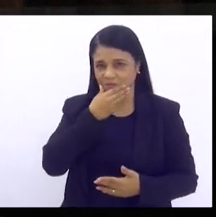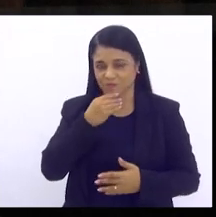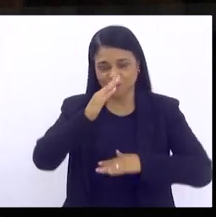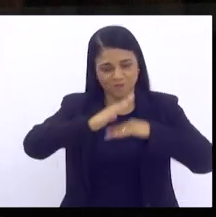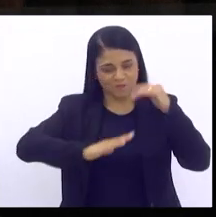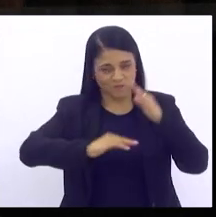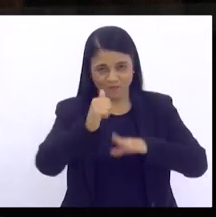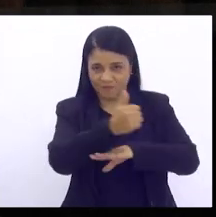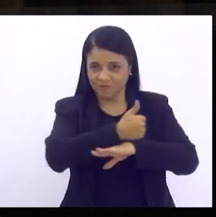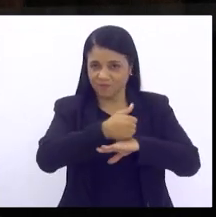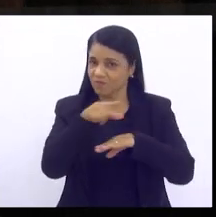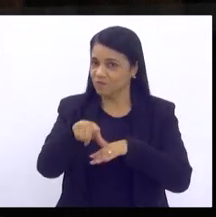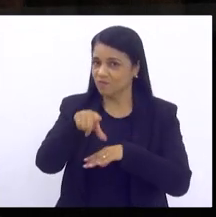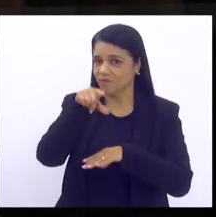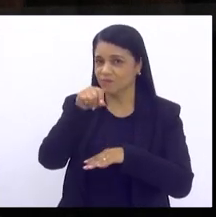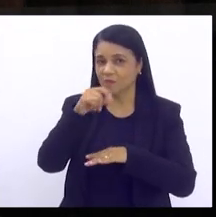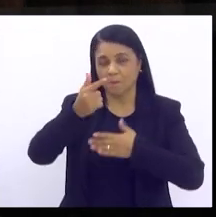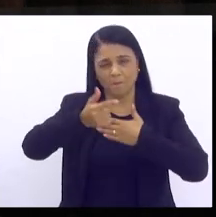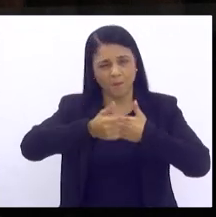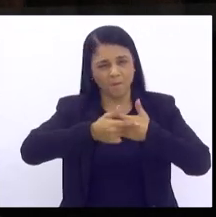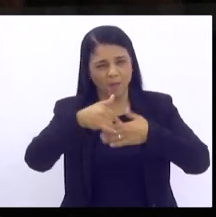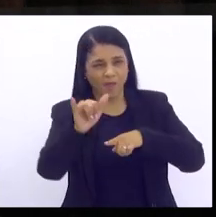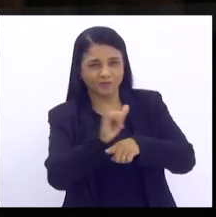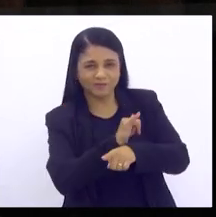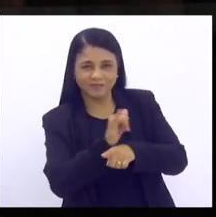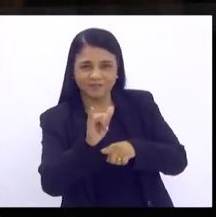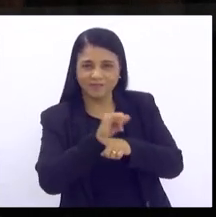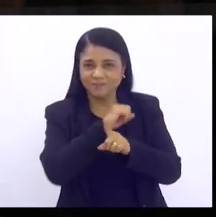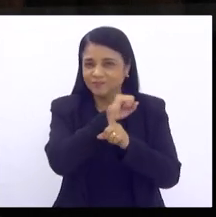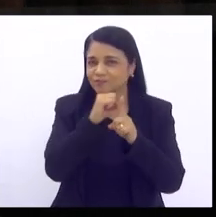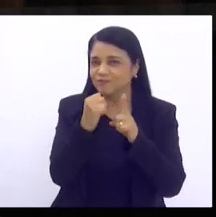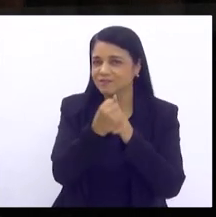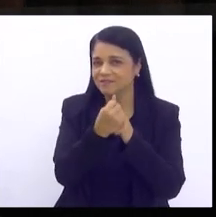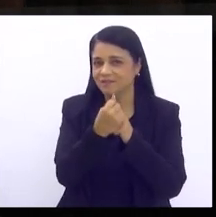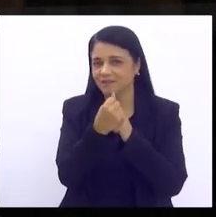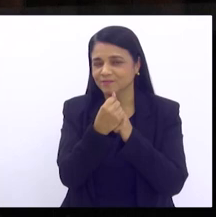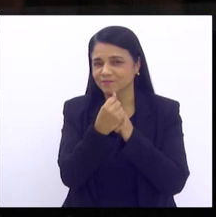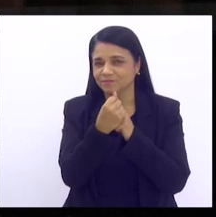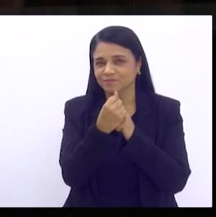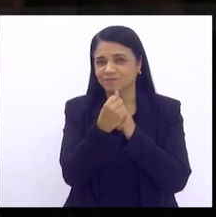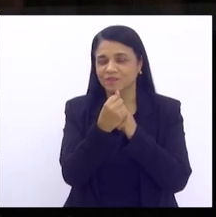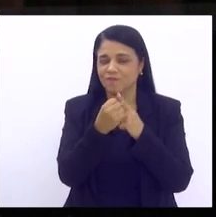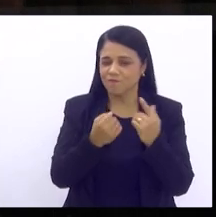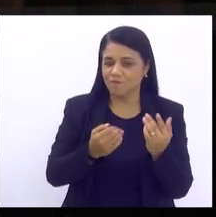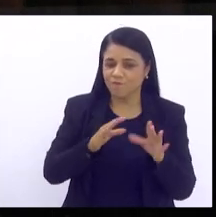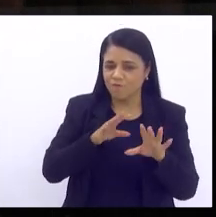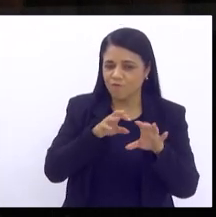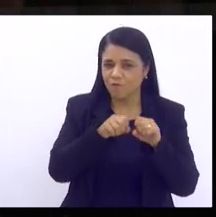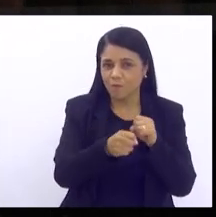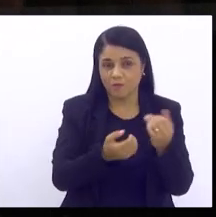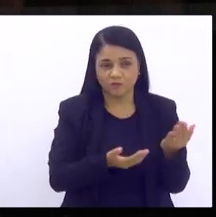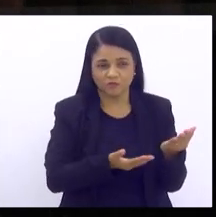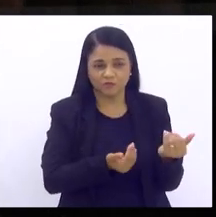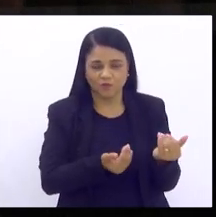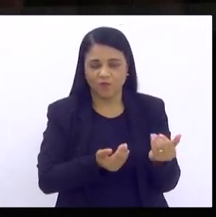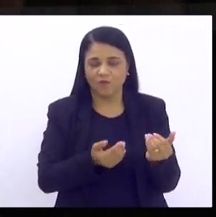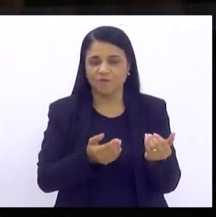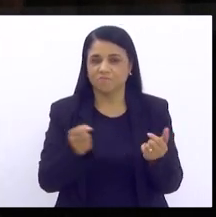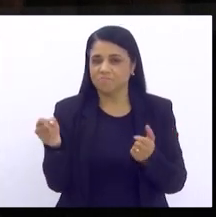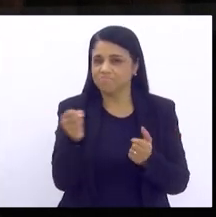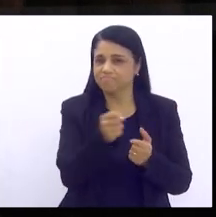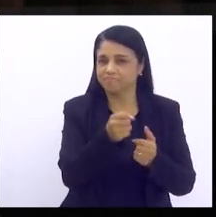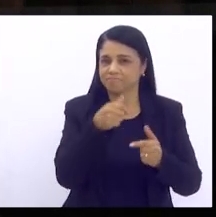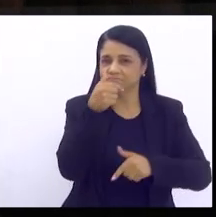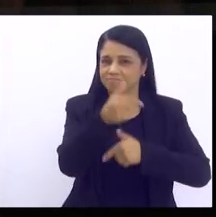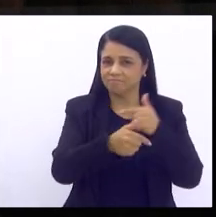profissão como um papel estratégico para a nossa sociedade, ao formar jovens para o mercado de trabalho e para